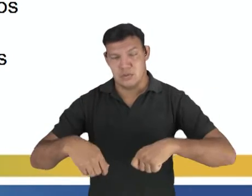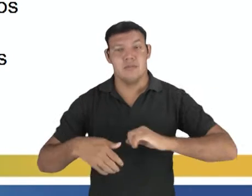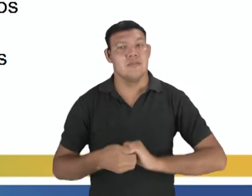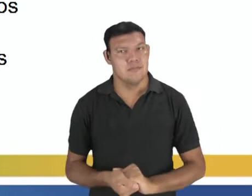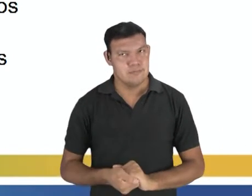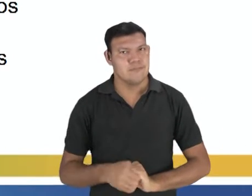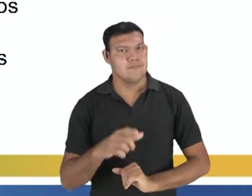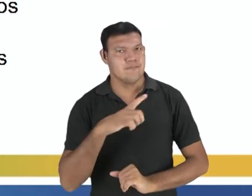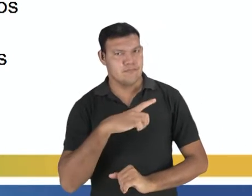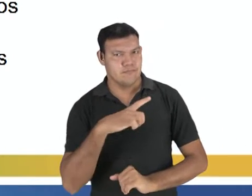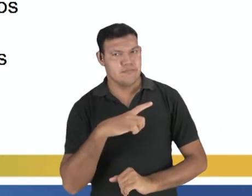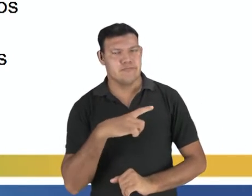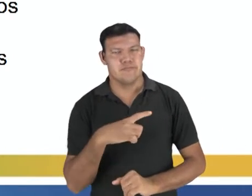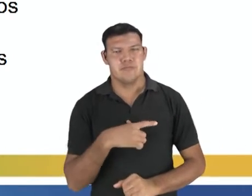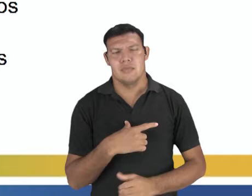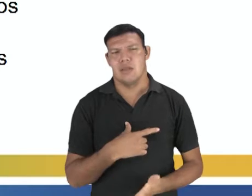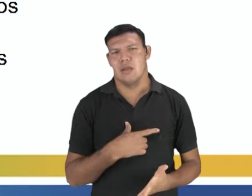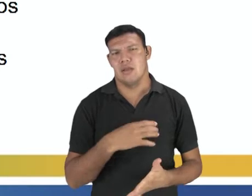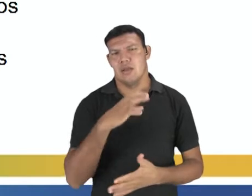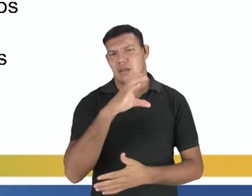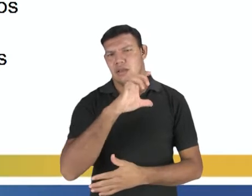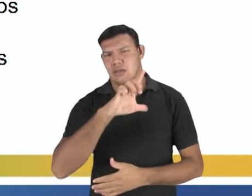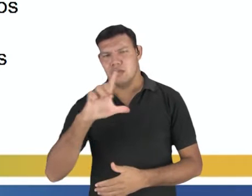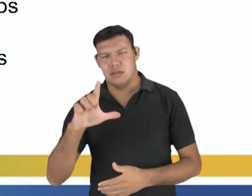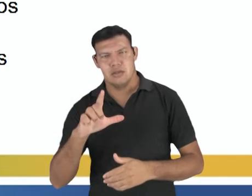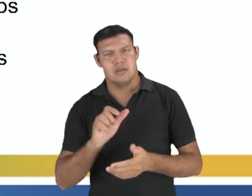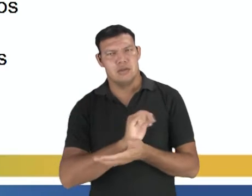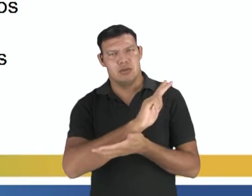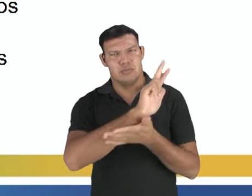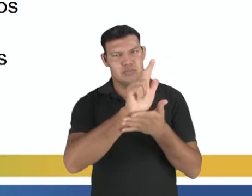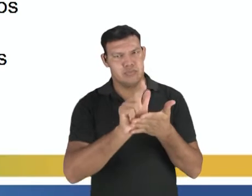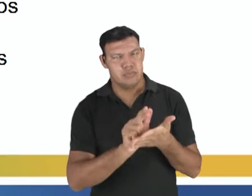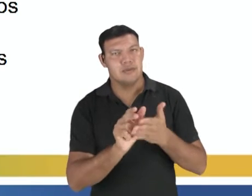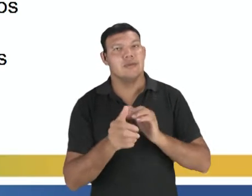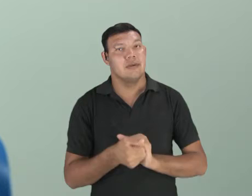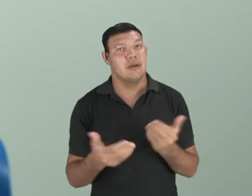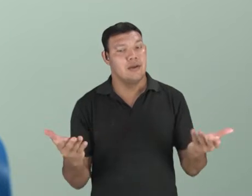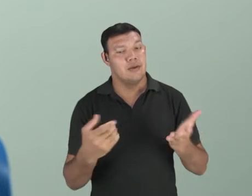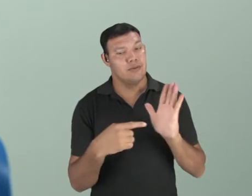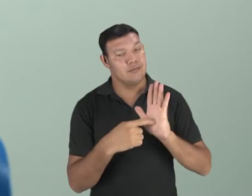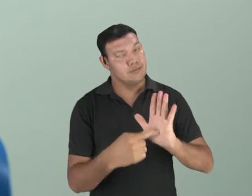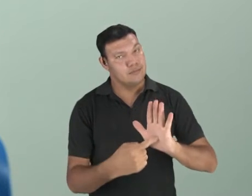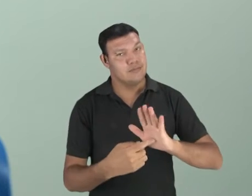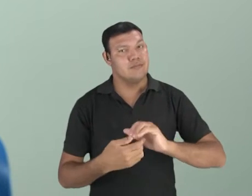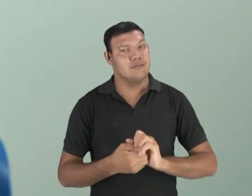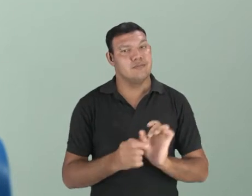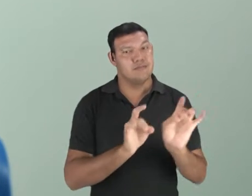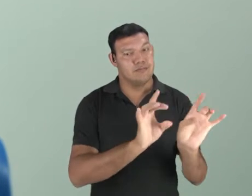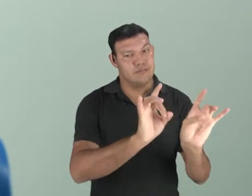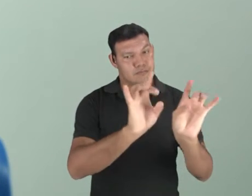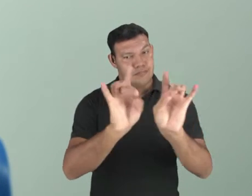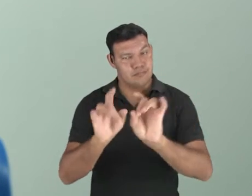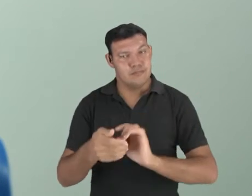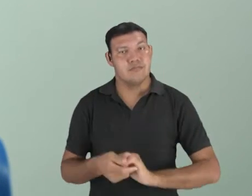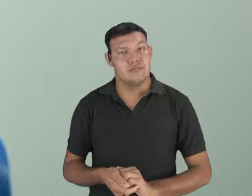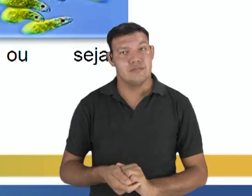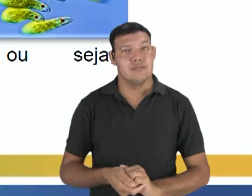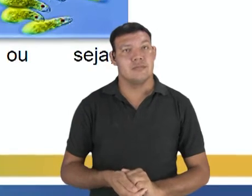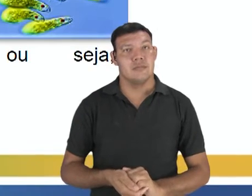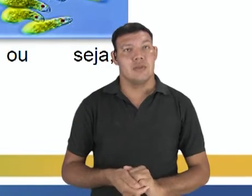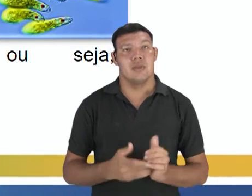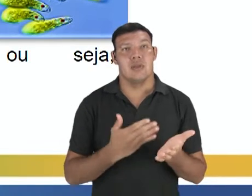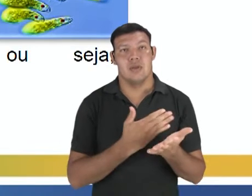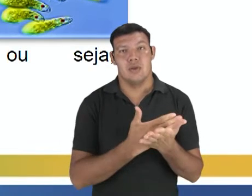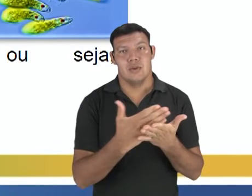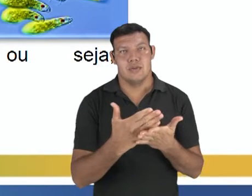aí vários filos. Nós vamos conversar um pouquinho agora sobre esses filos. Para começar, nós temos